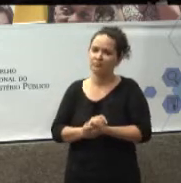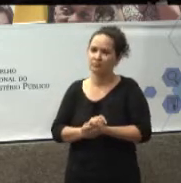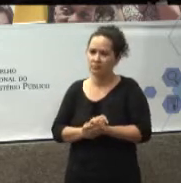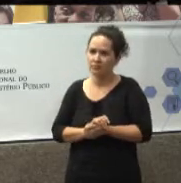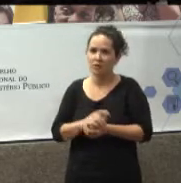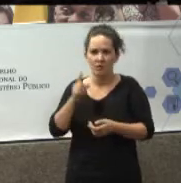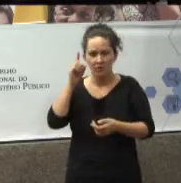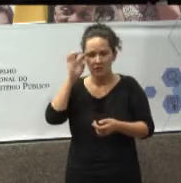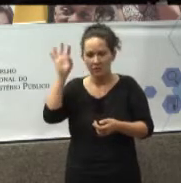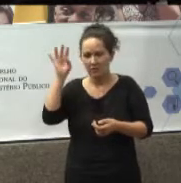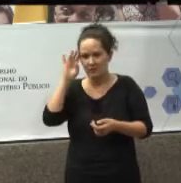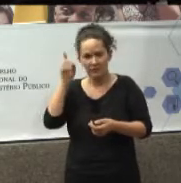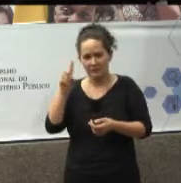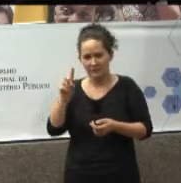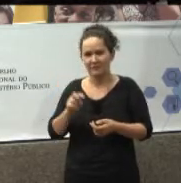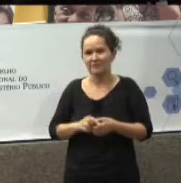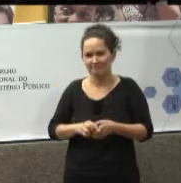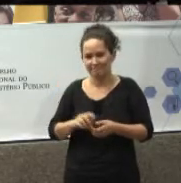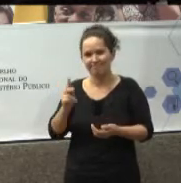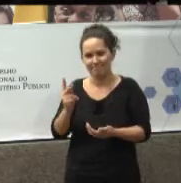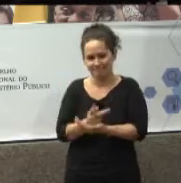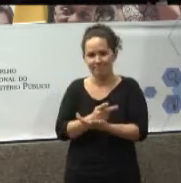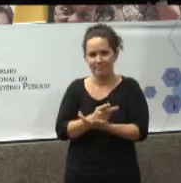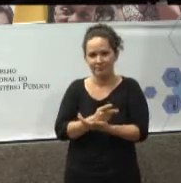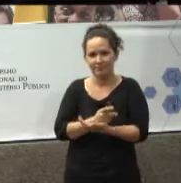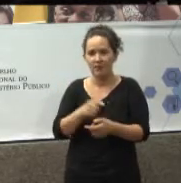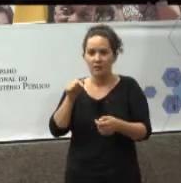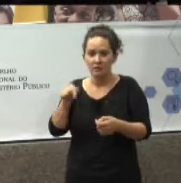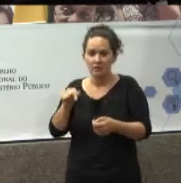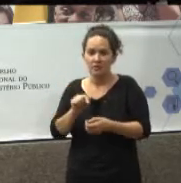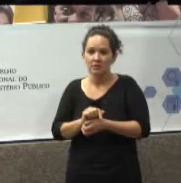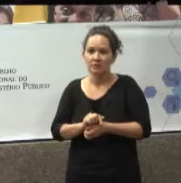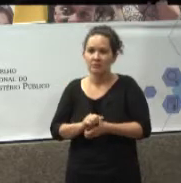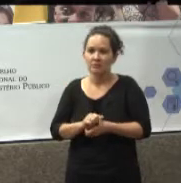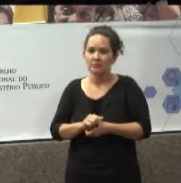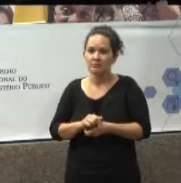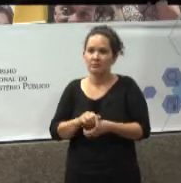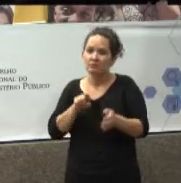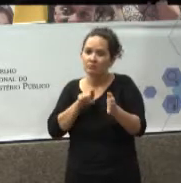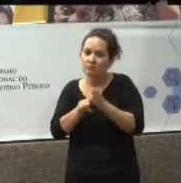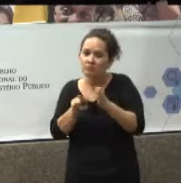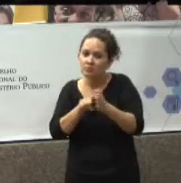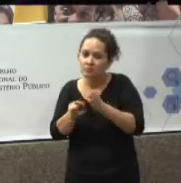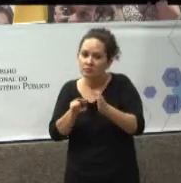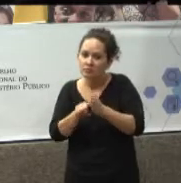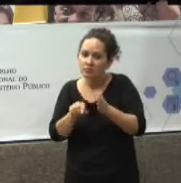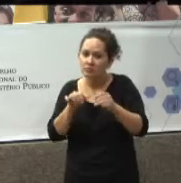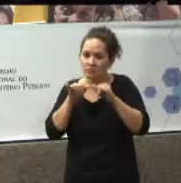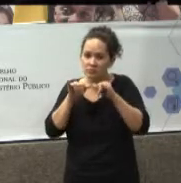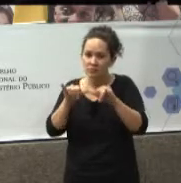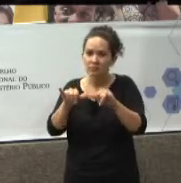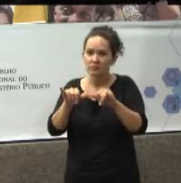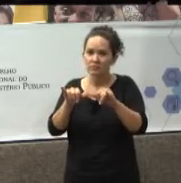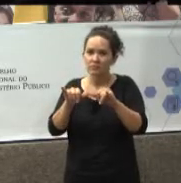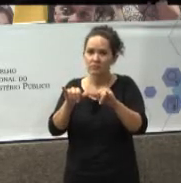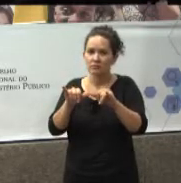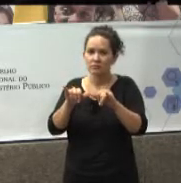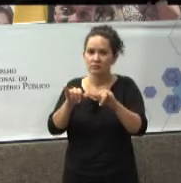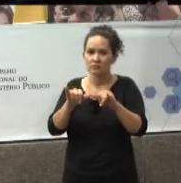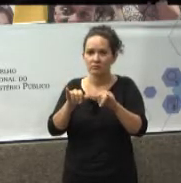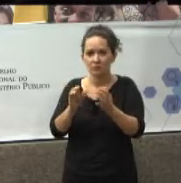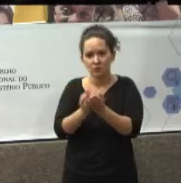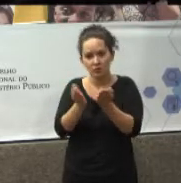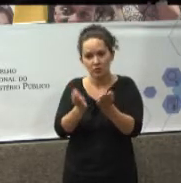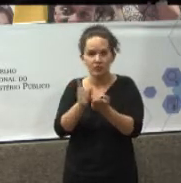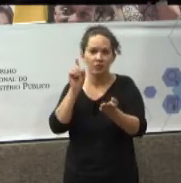coisa muito mais frequente e aqui uma pesquisa do foi publicado no jornal é no chama jornal